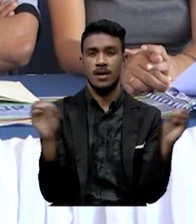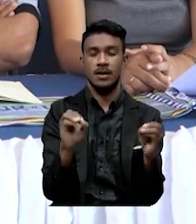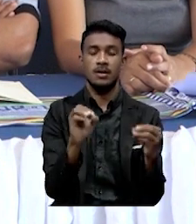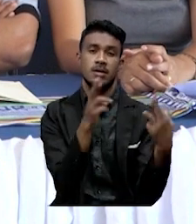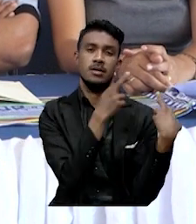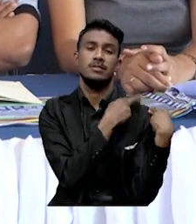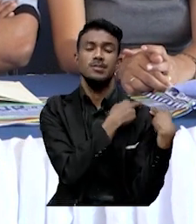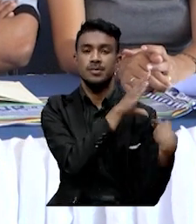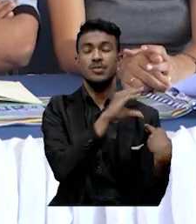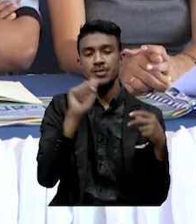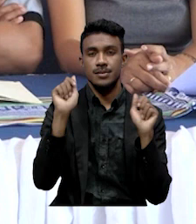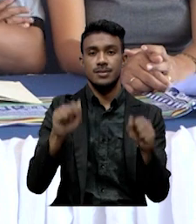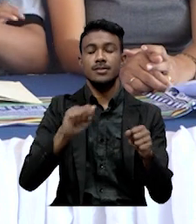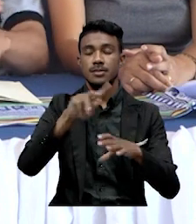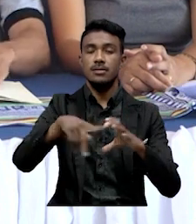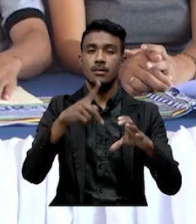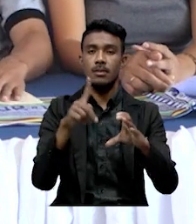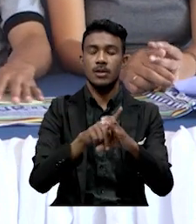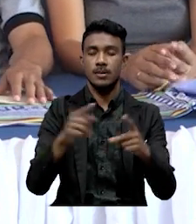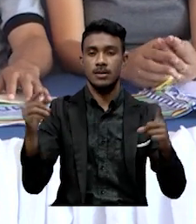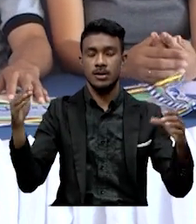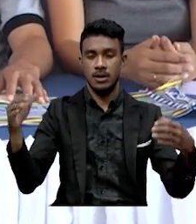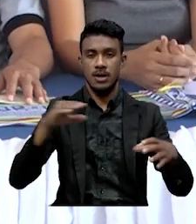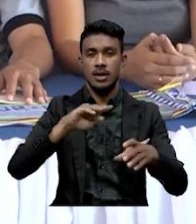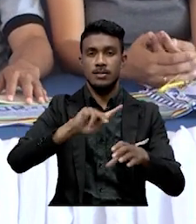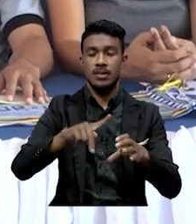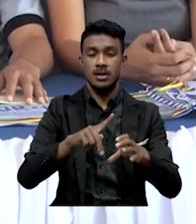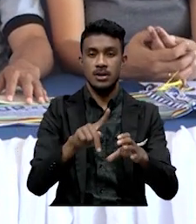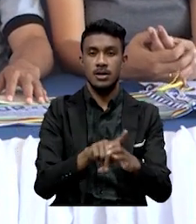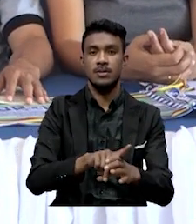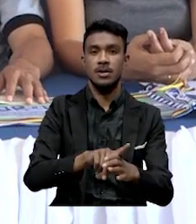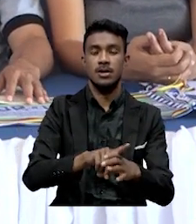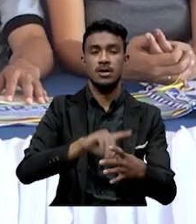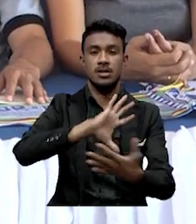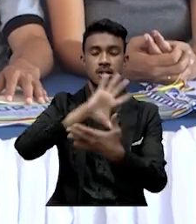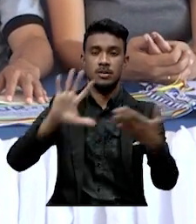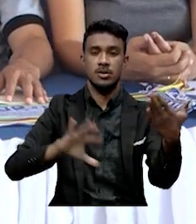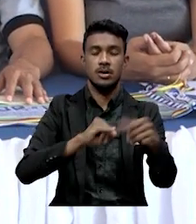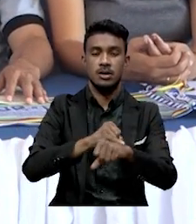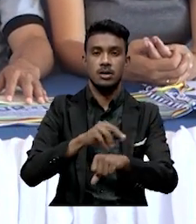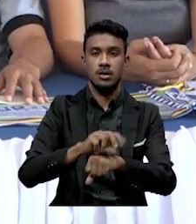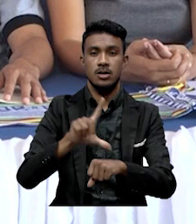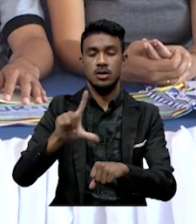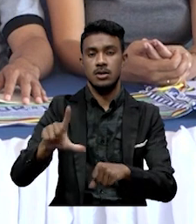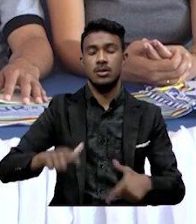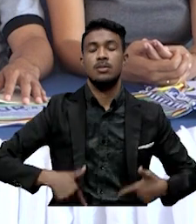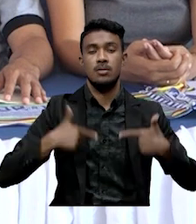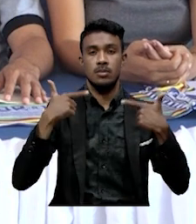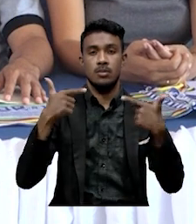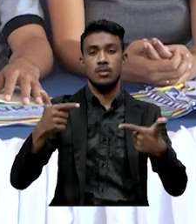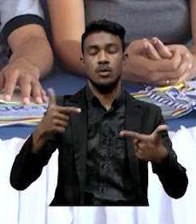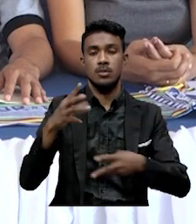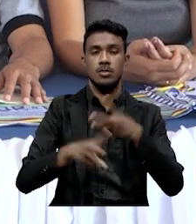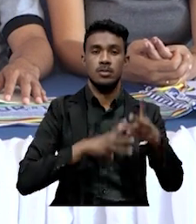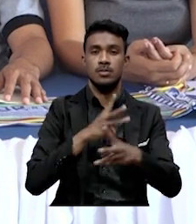possibilidade atu participa ia celebração internacional behanaran Jornada Mundial Juventude niane. Tampa